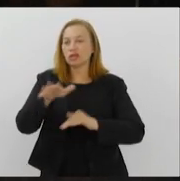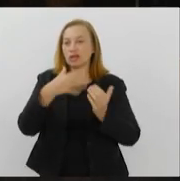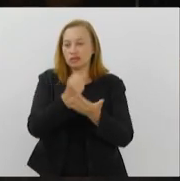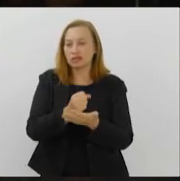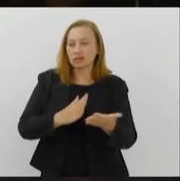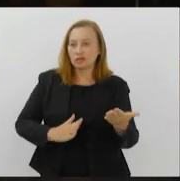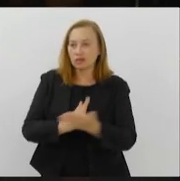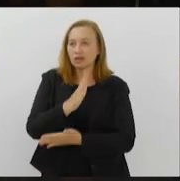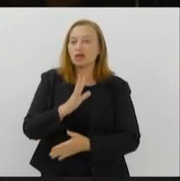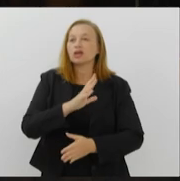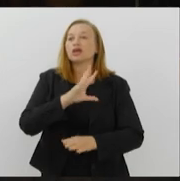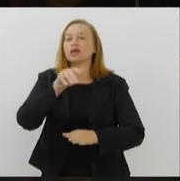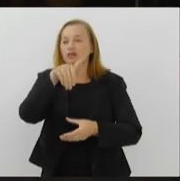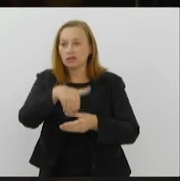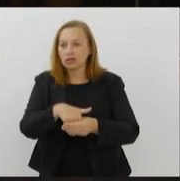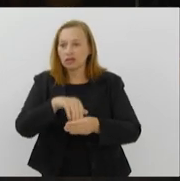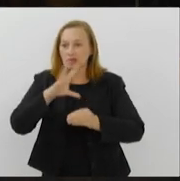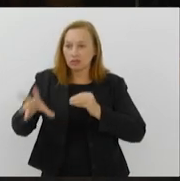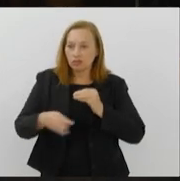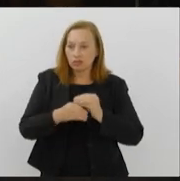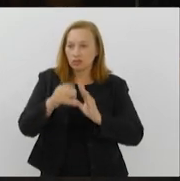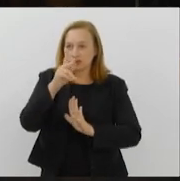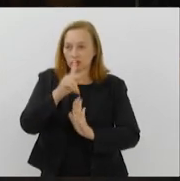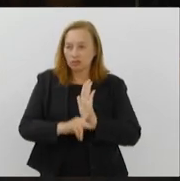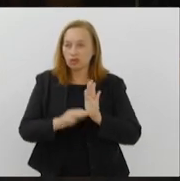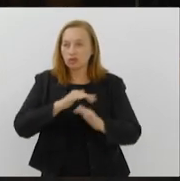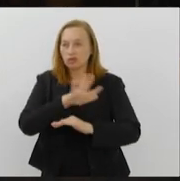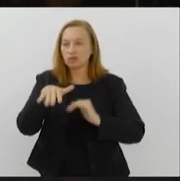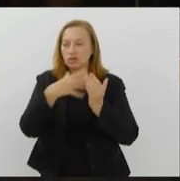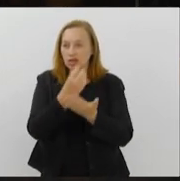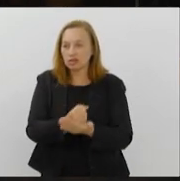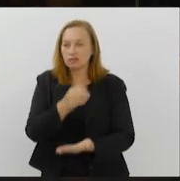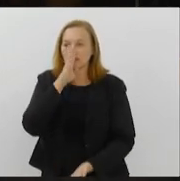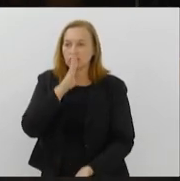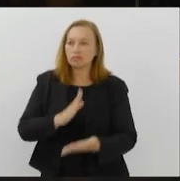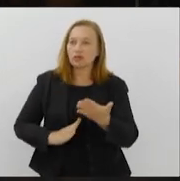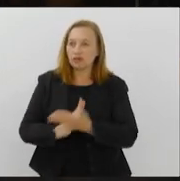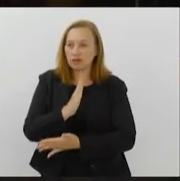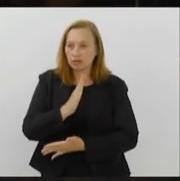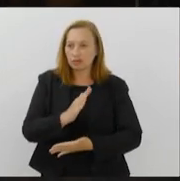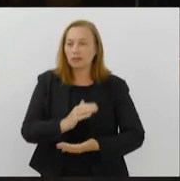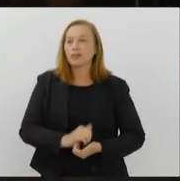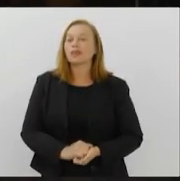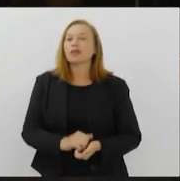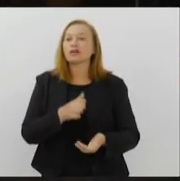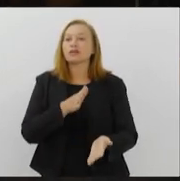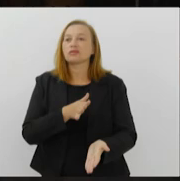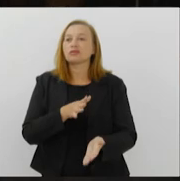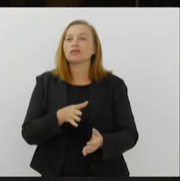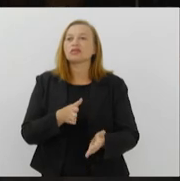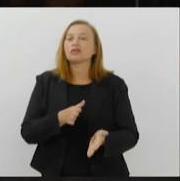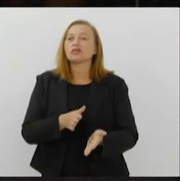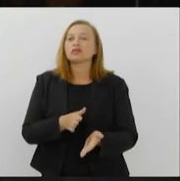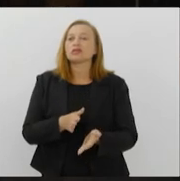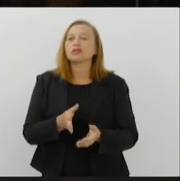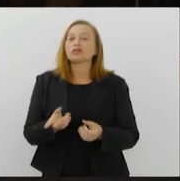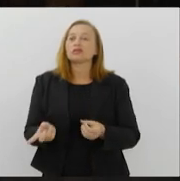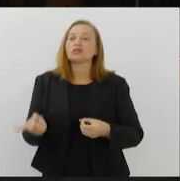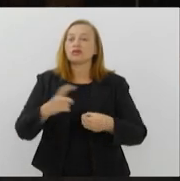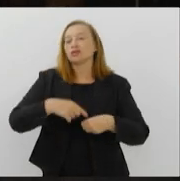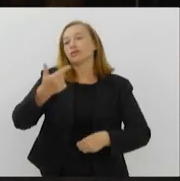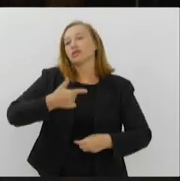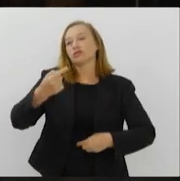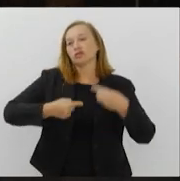Em votação, projeto assim emendado. Pessoas que aprovam, permaneçam como estão, aprovado. Vai a redação do vencido para a